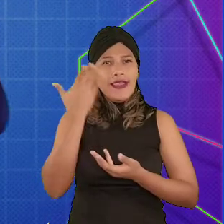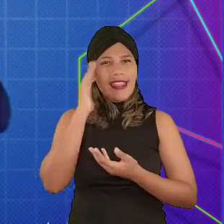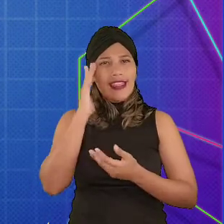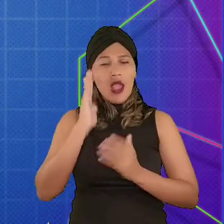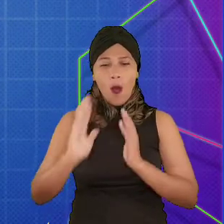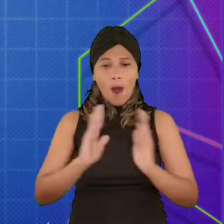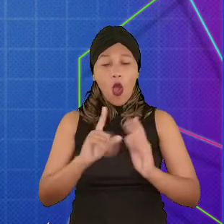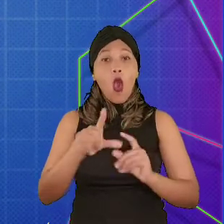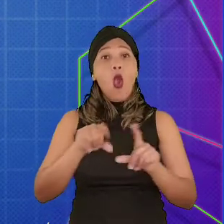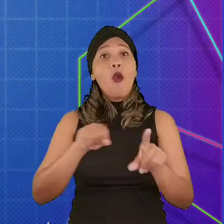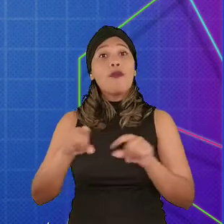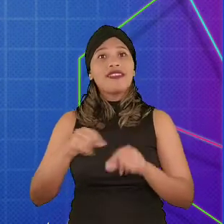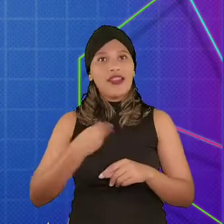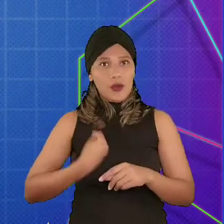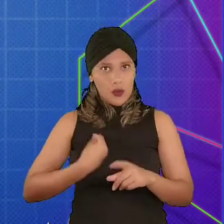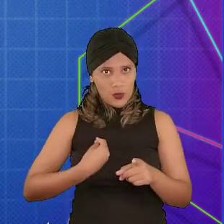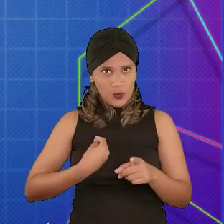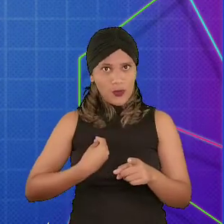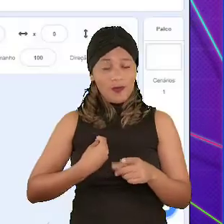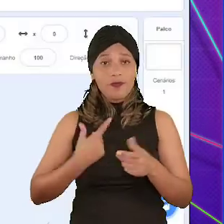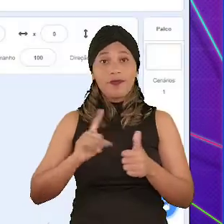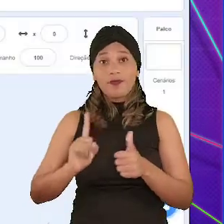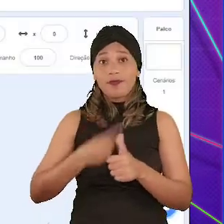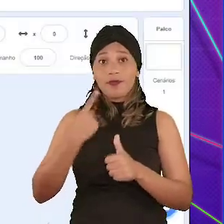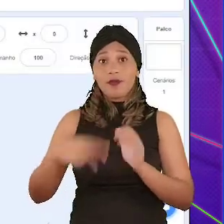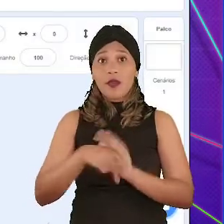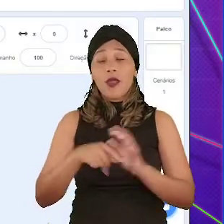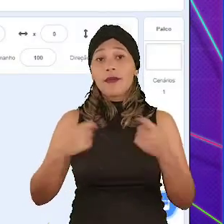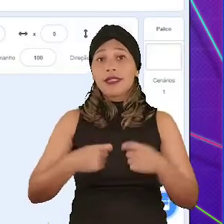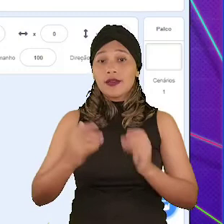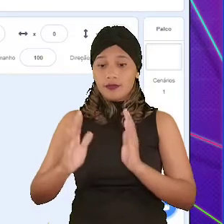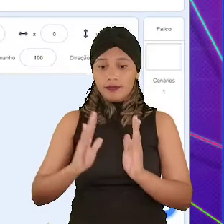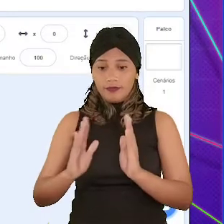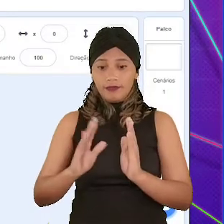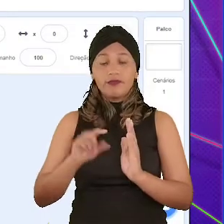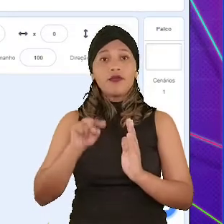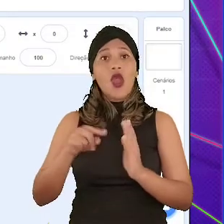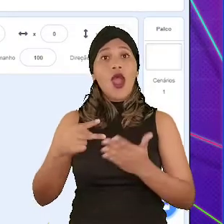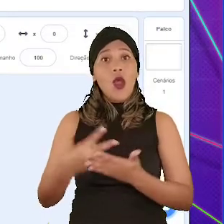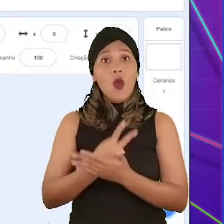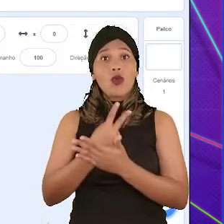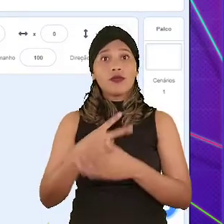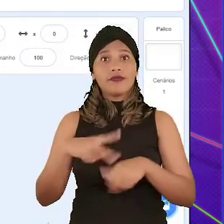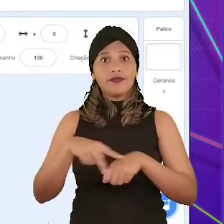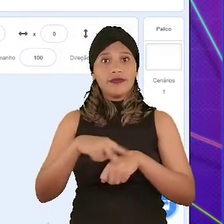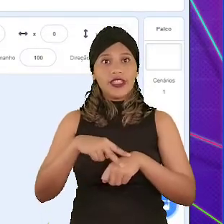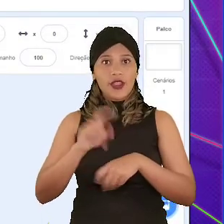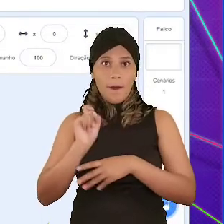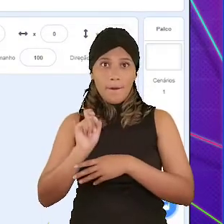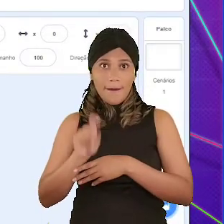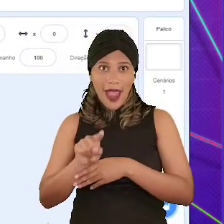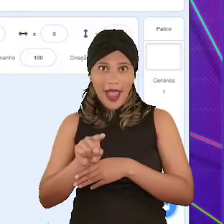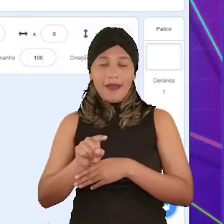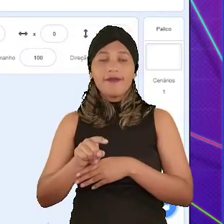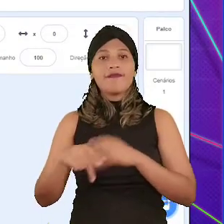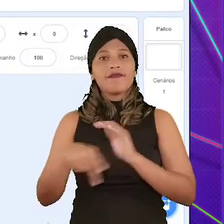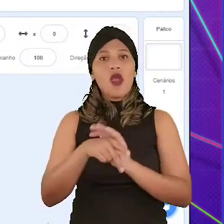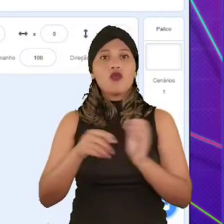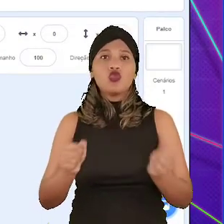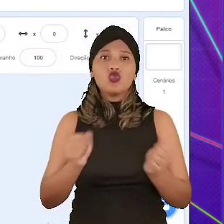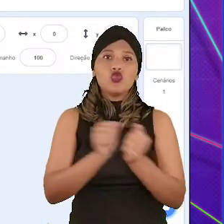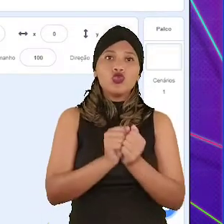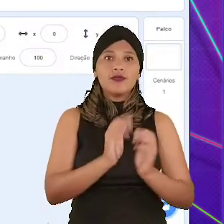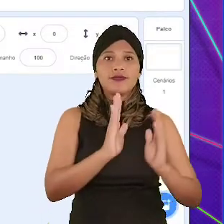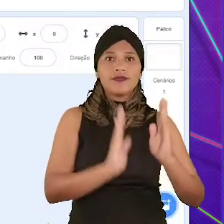gente a entender outras opções de blocos que nós temos aqui também primeiramente nós vamos precisar pegar um bloco de evento quando a bandeira verde foi